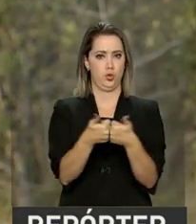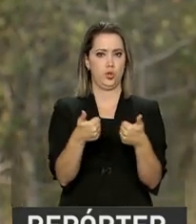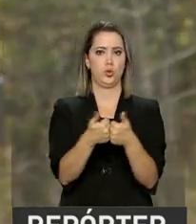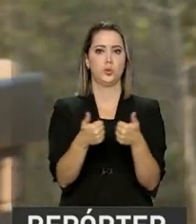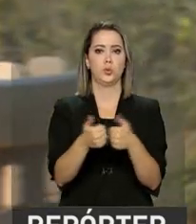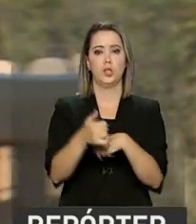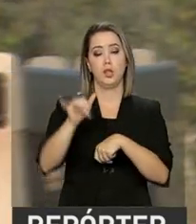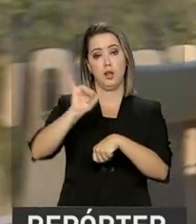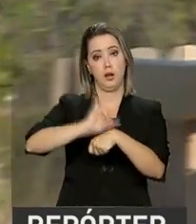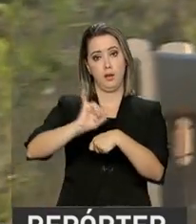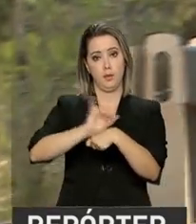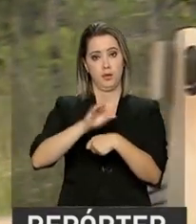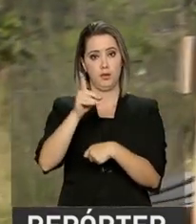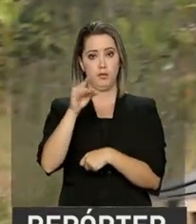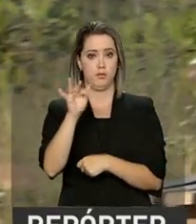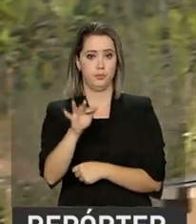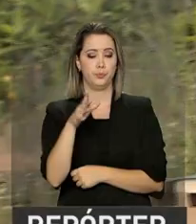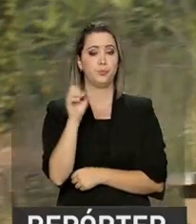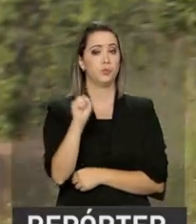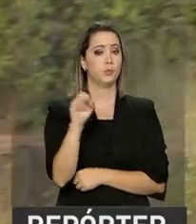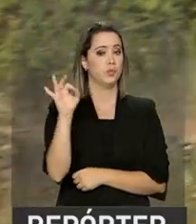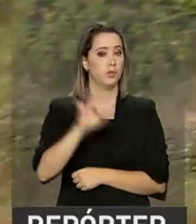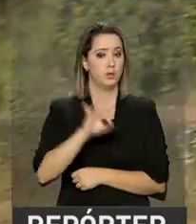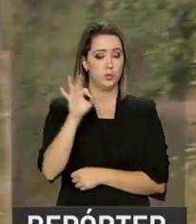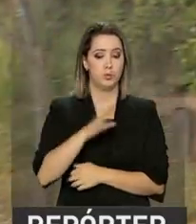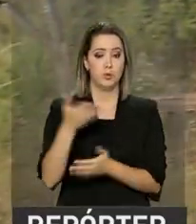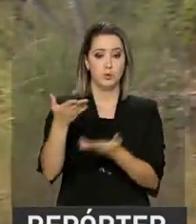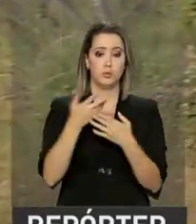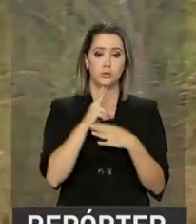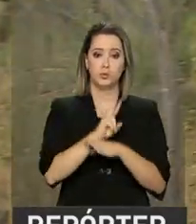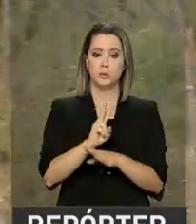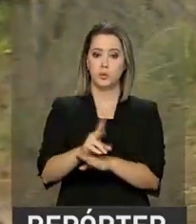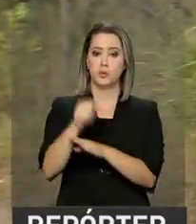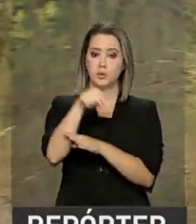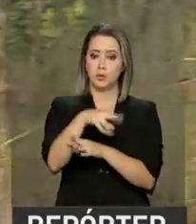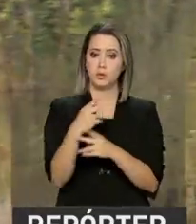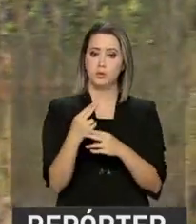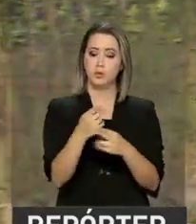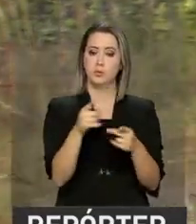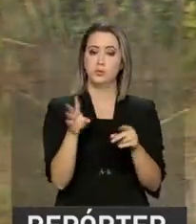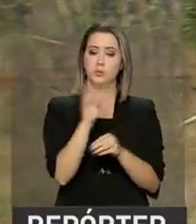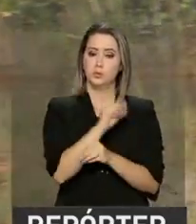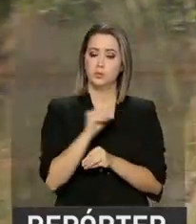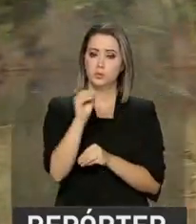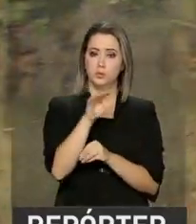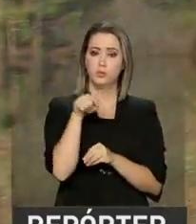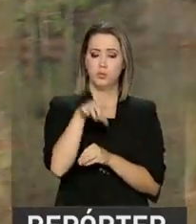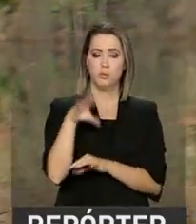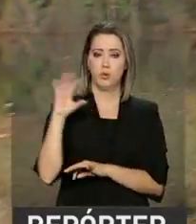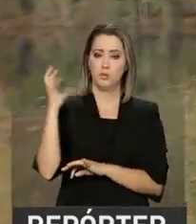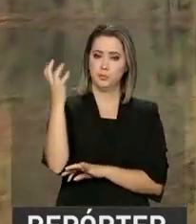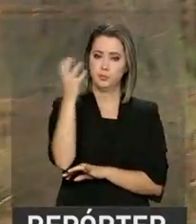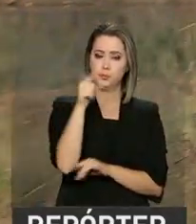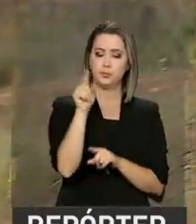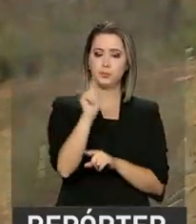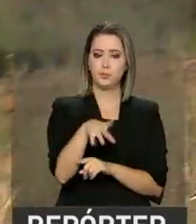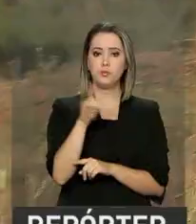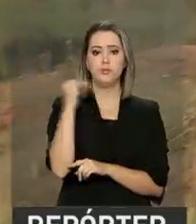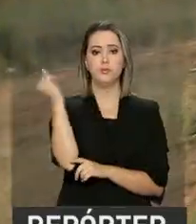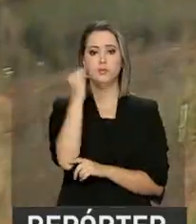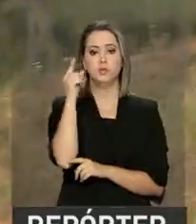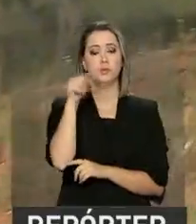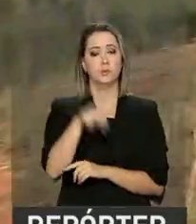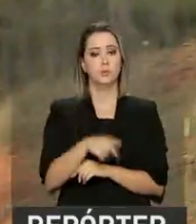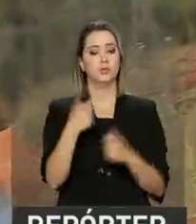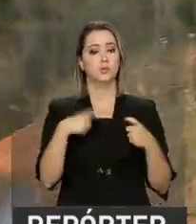pouco mais de 88% do serrado brasileiro recebe proteção como esta preservar esse bioma é importante não só para